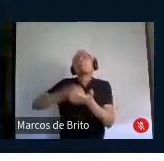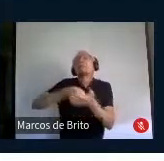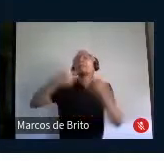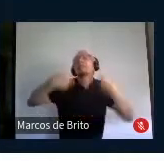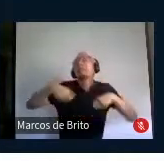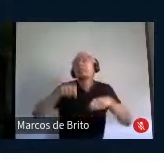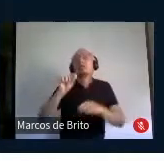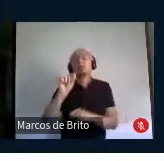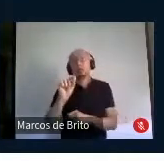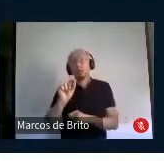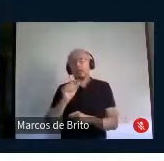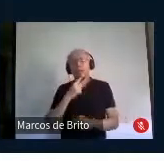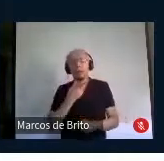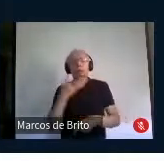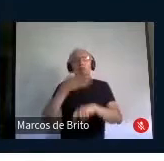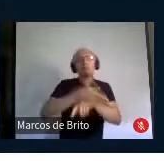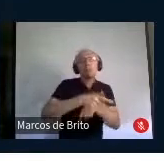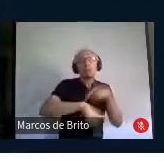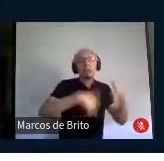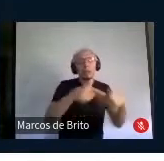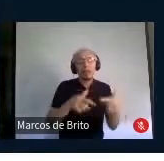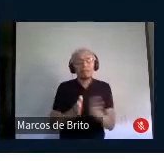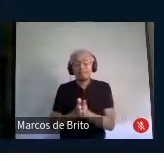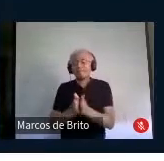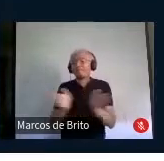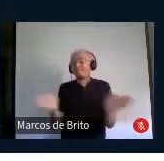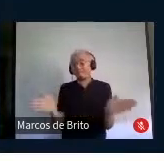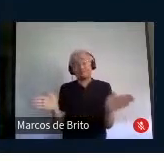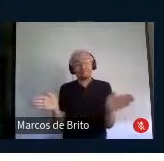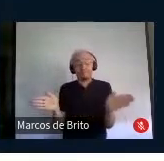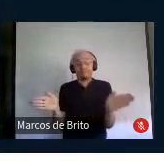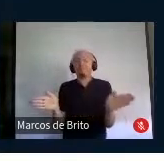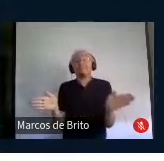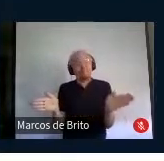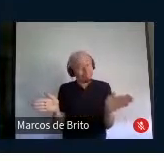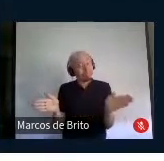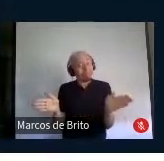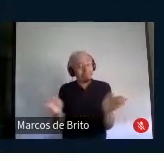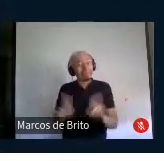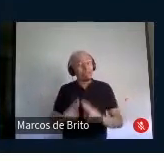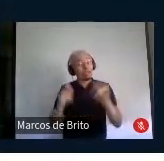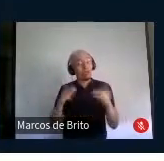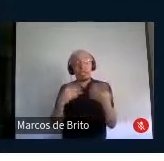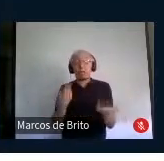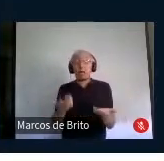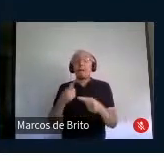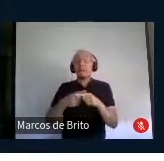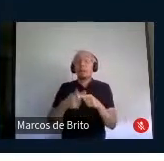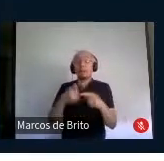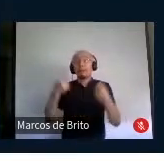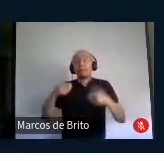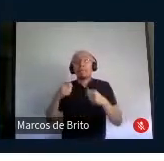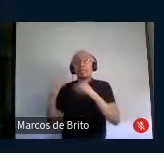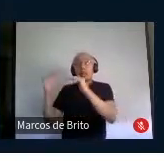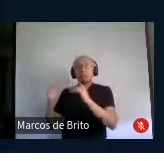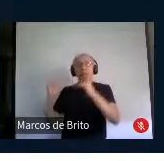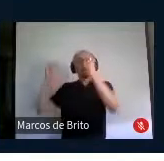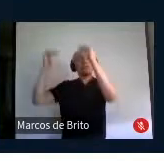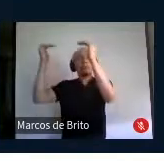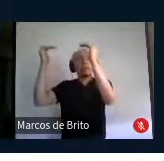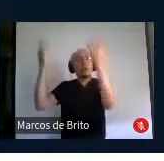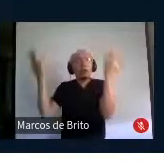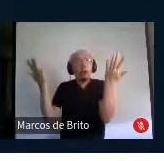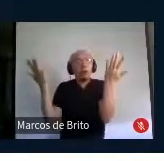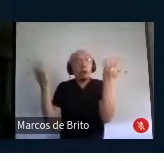formação para atuação, ela é ambígua, né? Então, atualmente nós temos a exigência de nível superior, mas